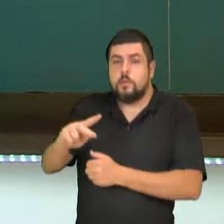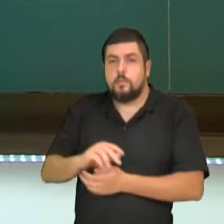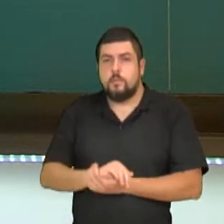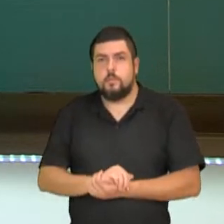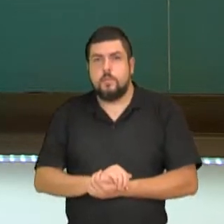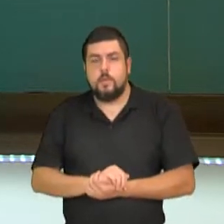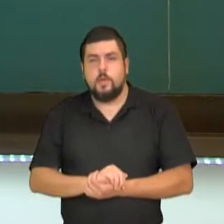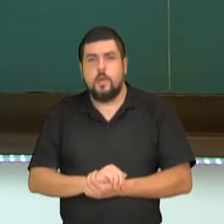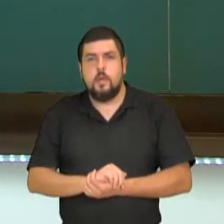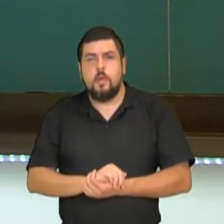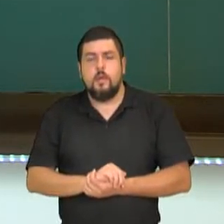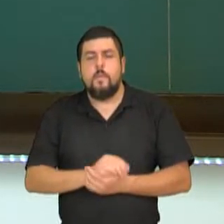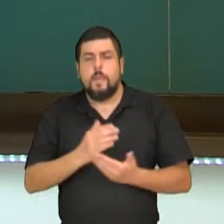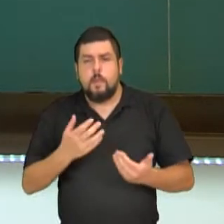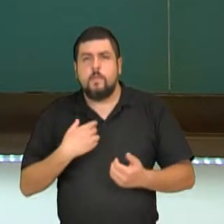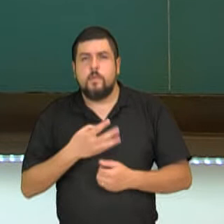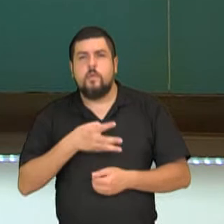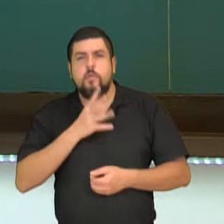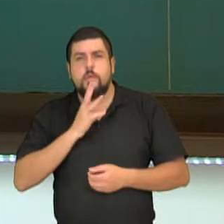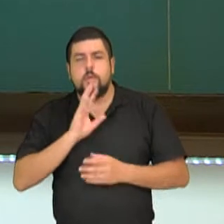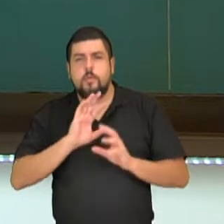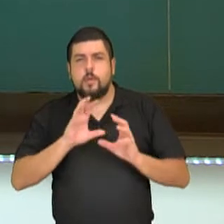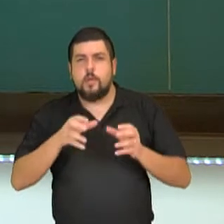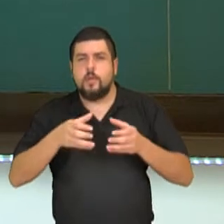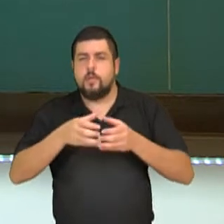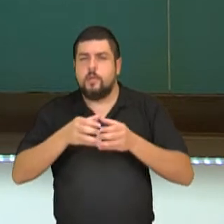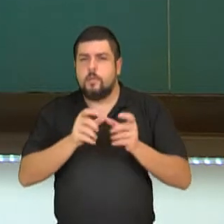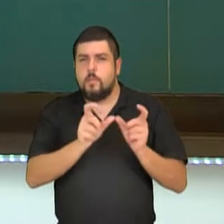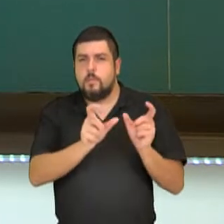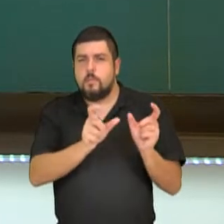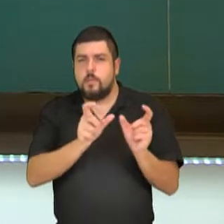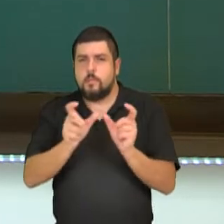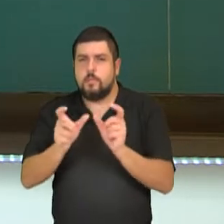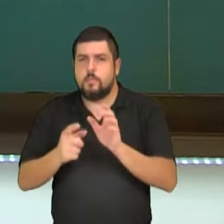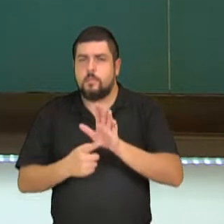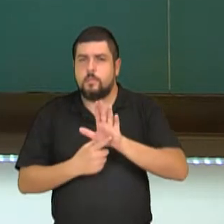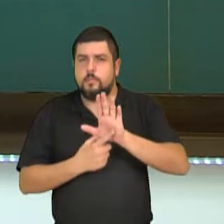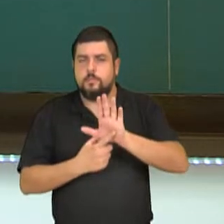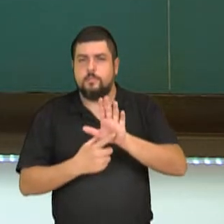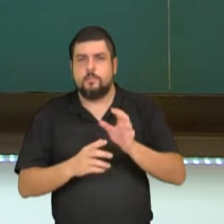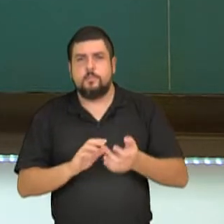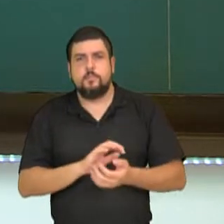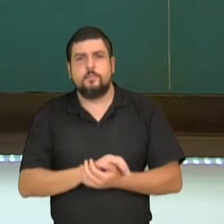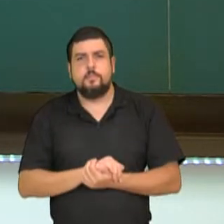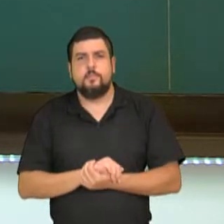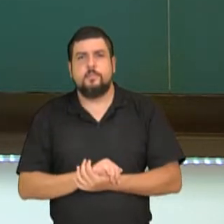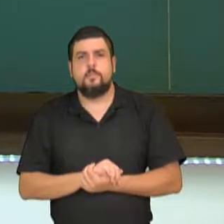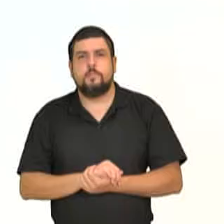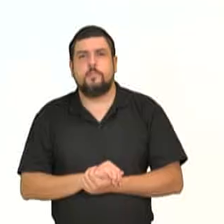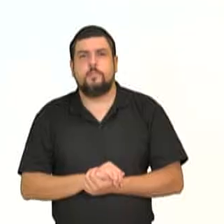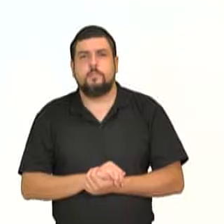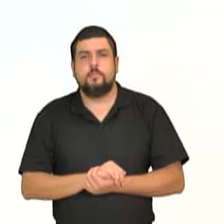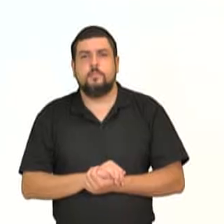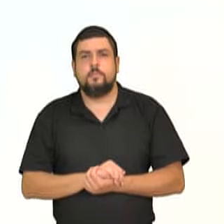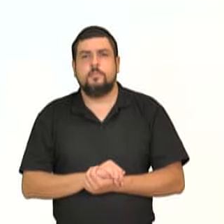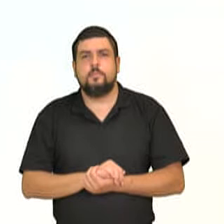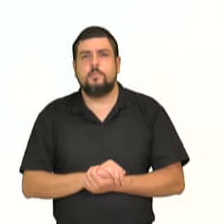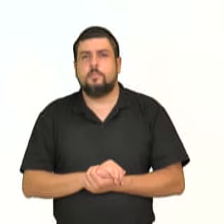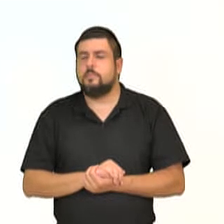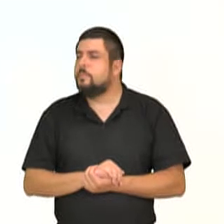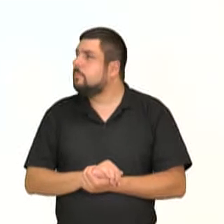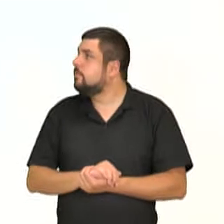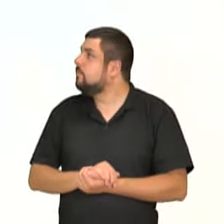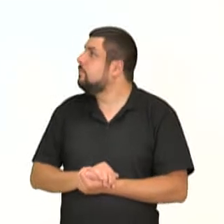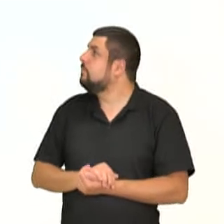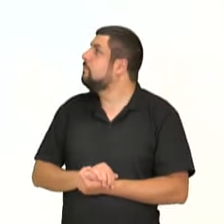conhecer este grupo de palavras, então, los demonstrativos e su uso. Que são los